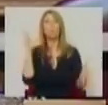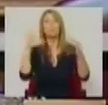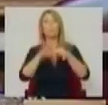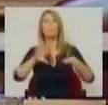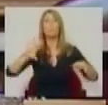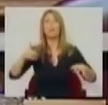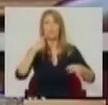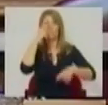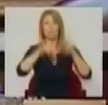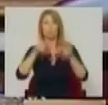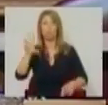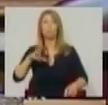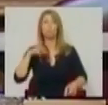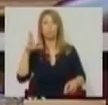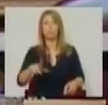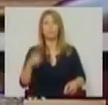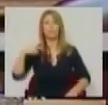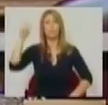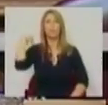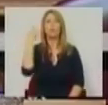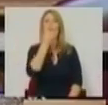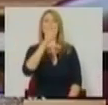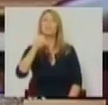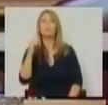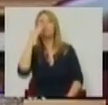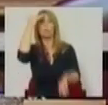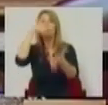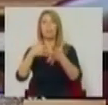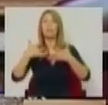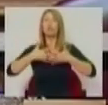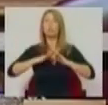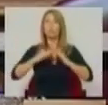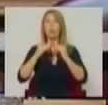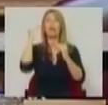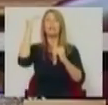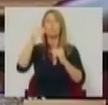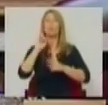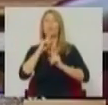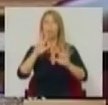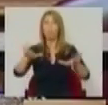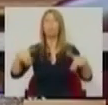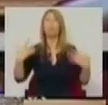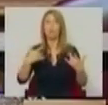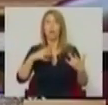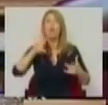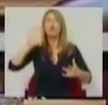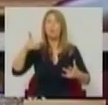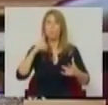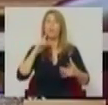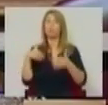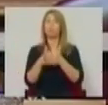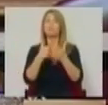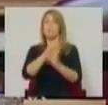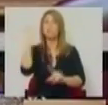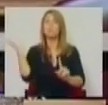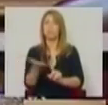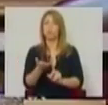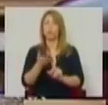os portugueses foi em 2015, quando o saldo estrutural ficou acima do permitido e o país enfrentou um processo de sanções. Eu acho que o Sr.